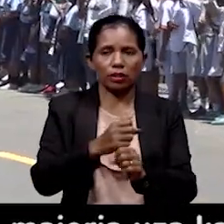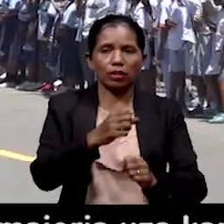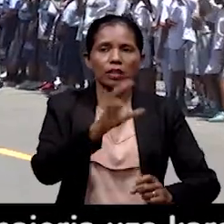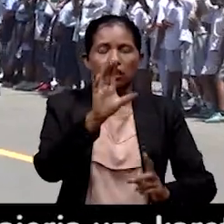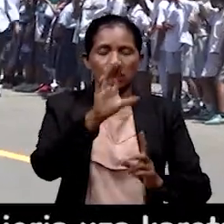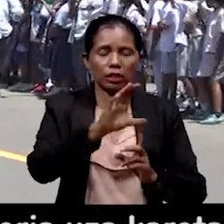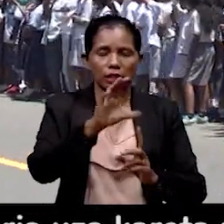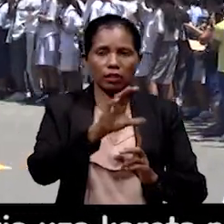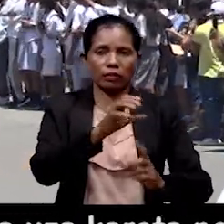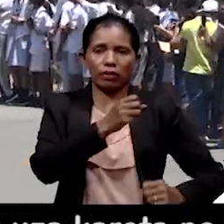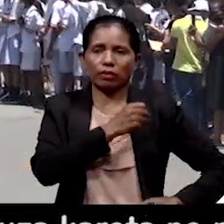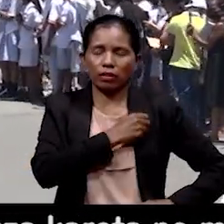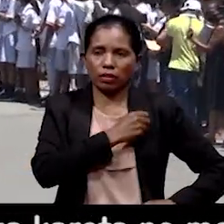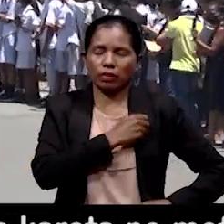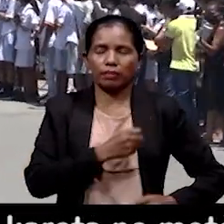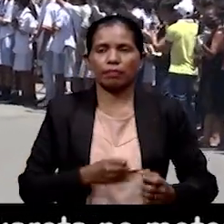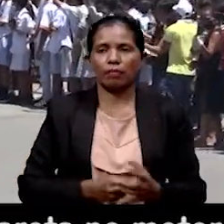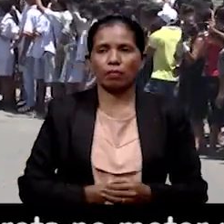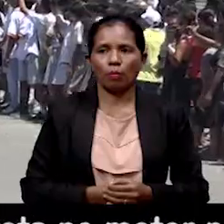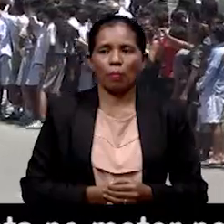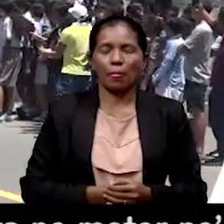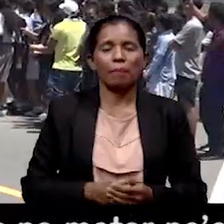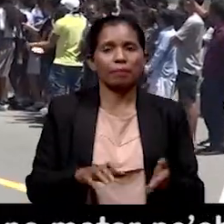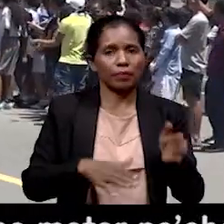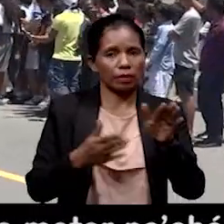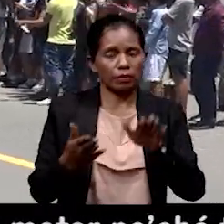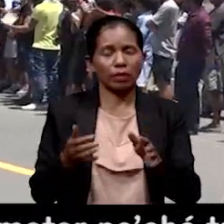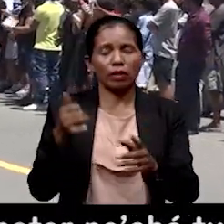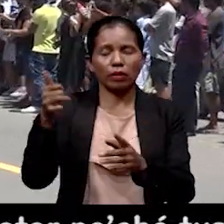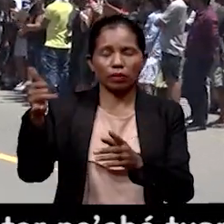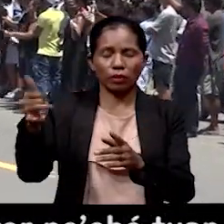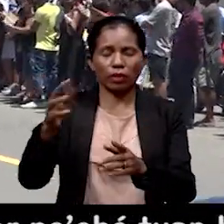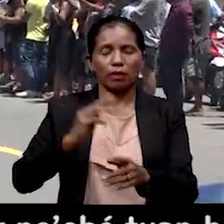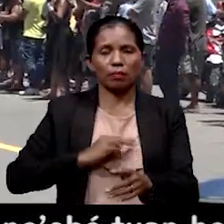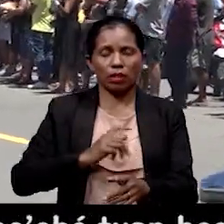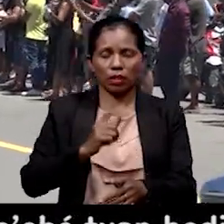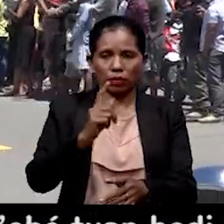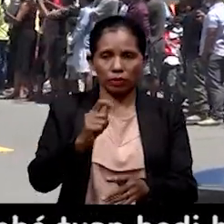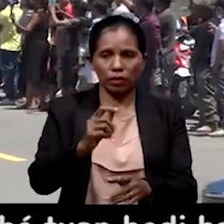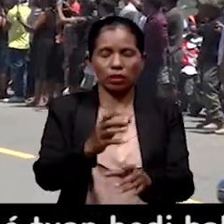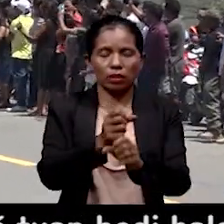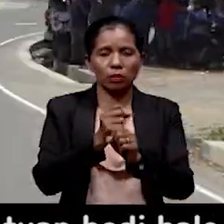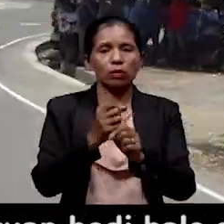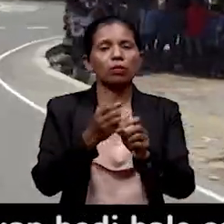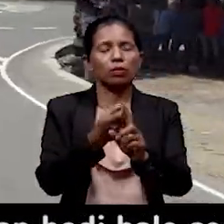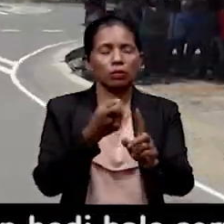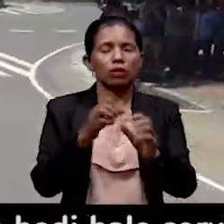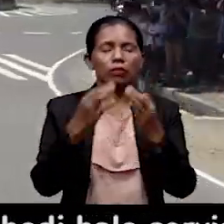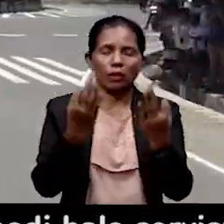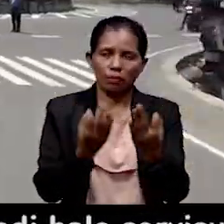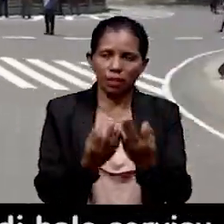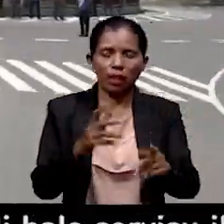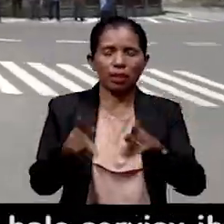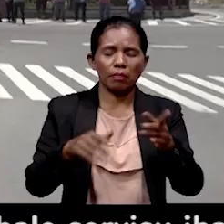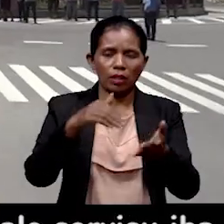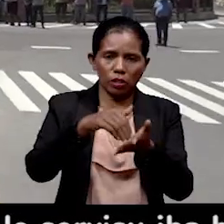pelotão cadetes fom. Saudoso nei sin mate, toia fronteira Manatutu ho Metinaru, simusi familia, povo,